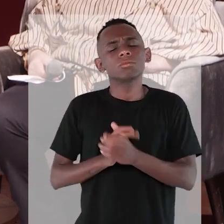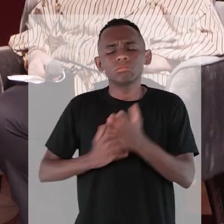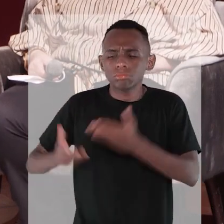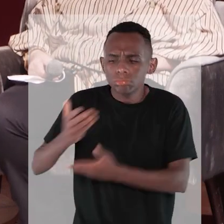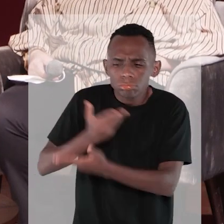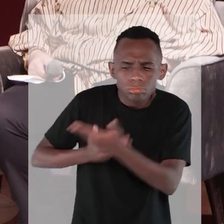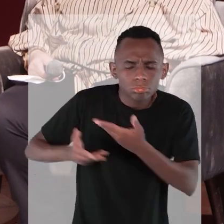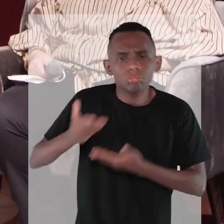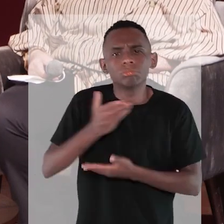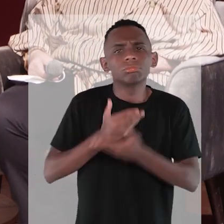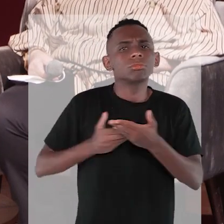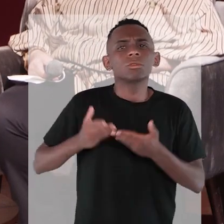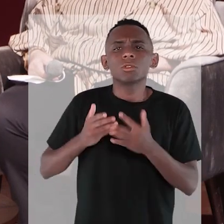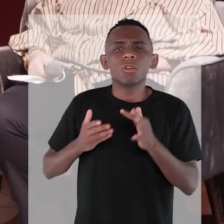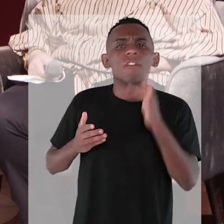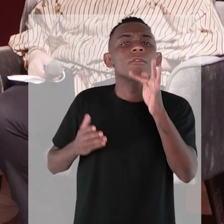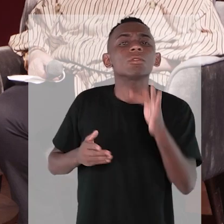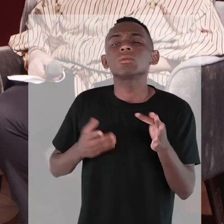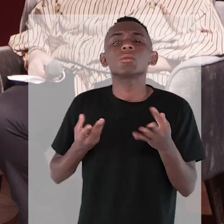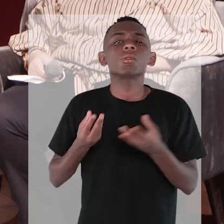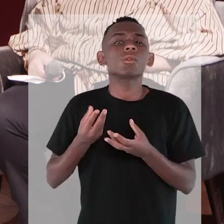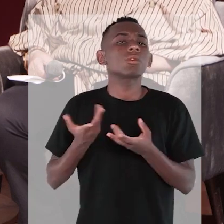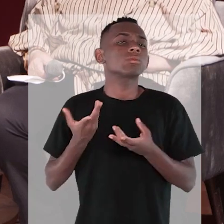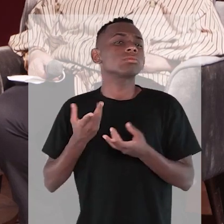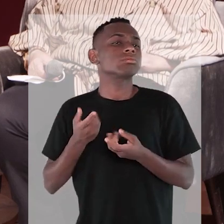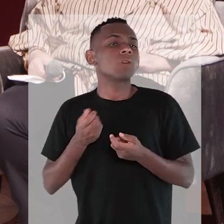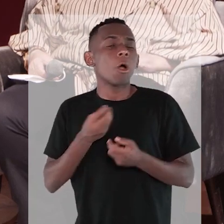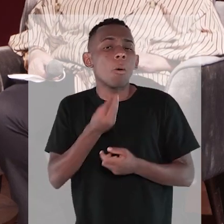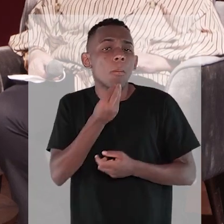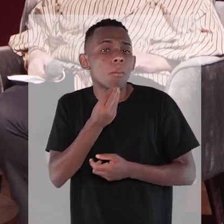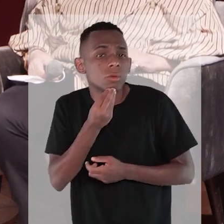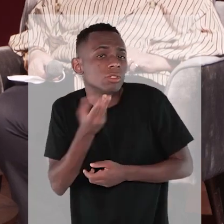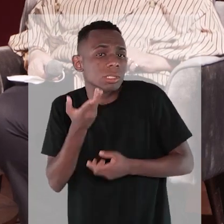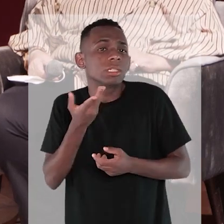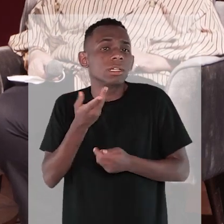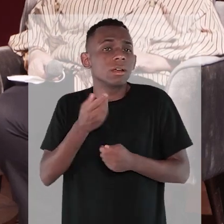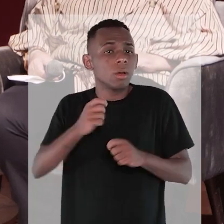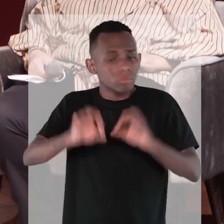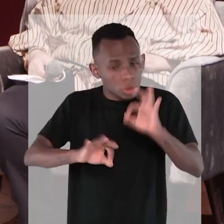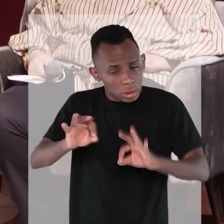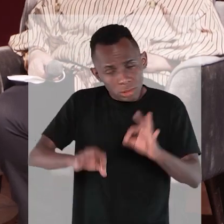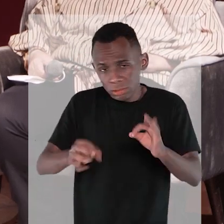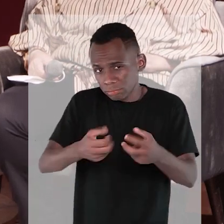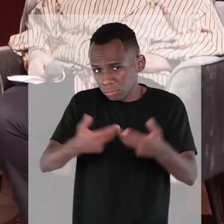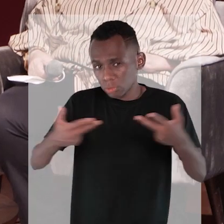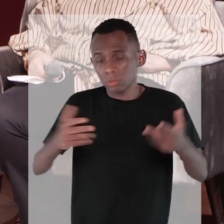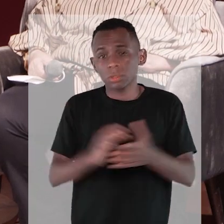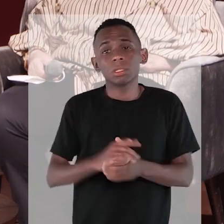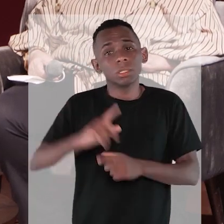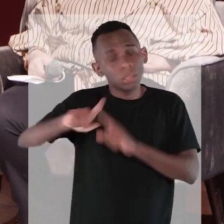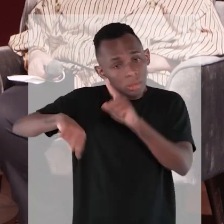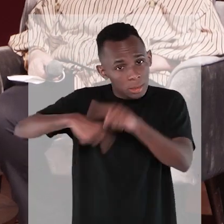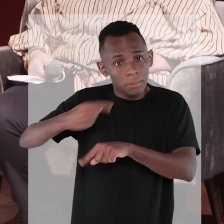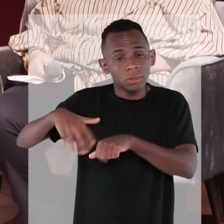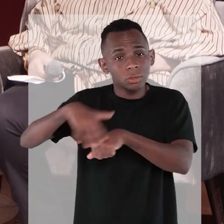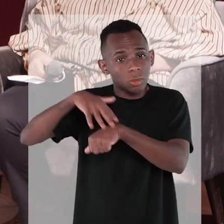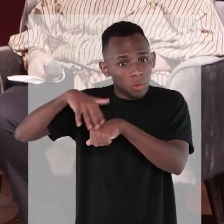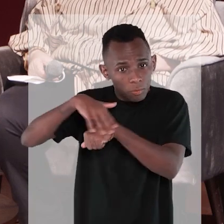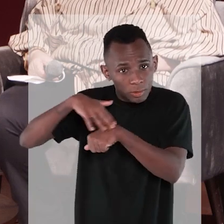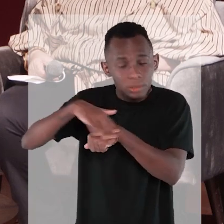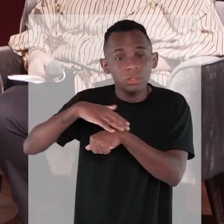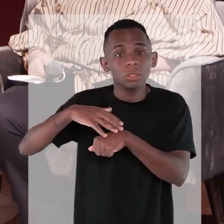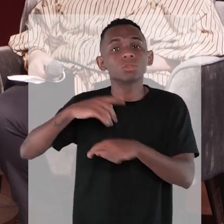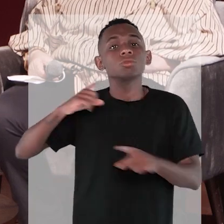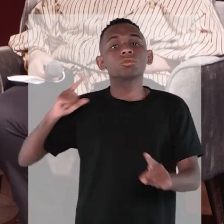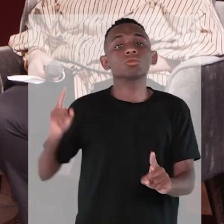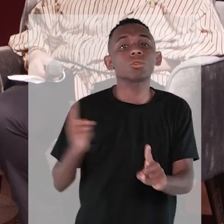nós fazemos alguma coisa a partir desse começo. Né? E depois, conversando, nós descobrimos que tinha um